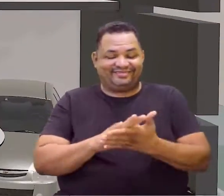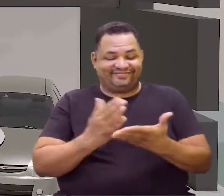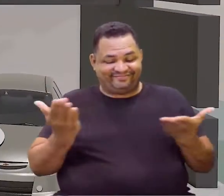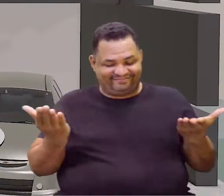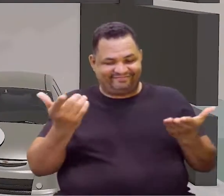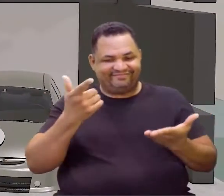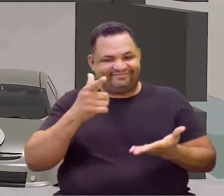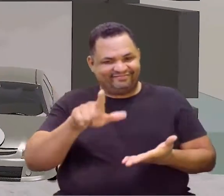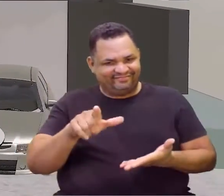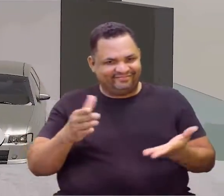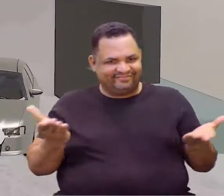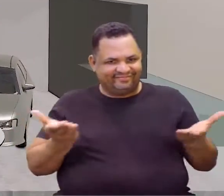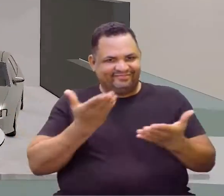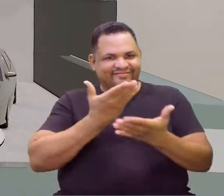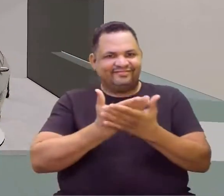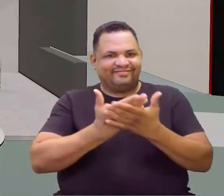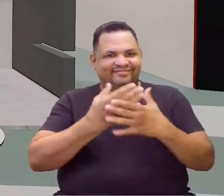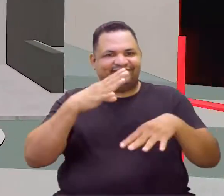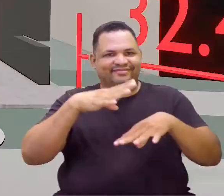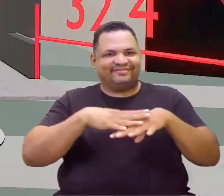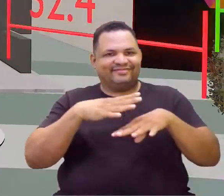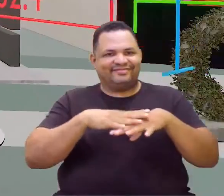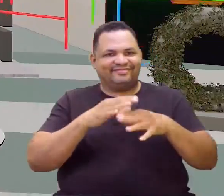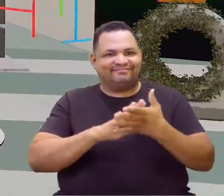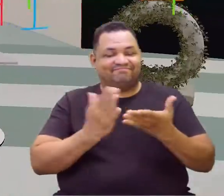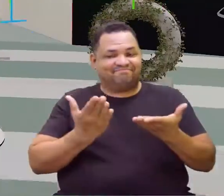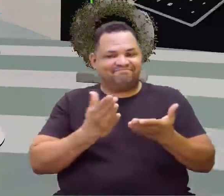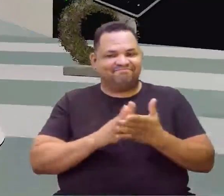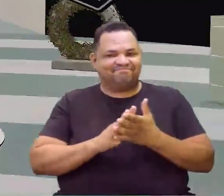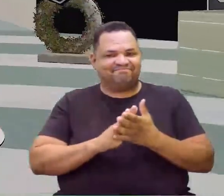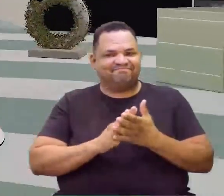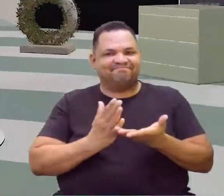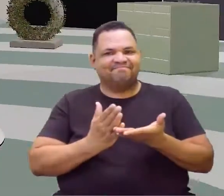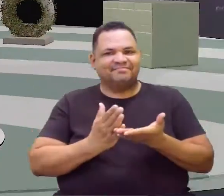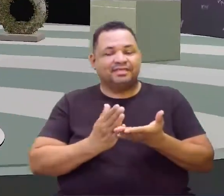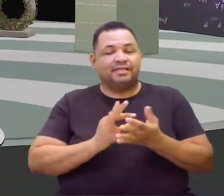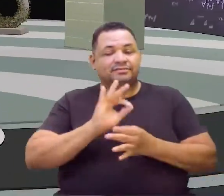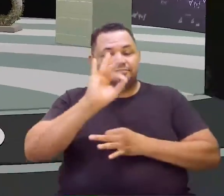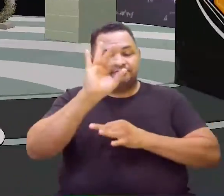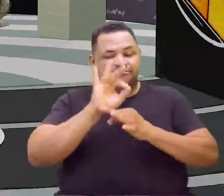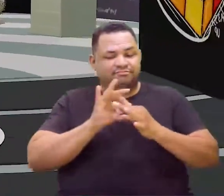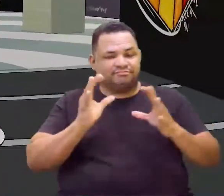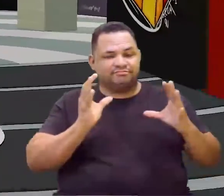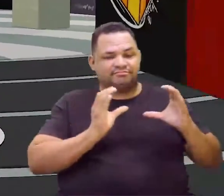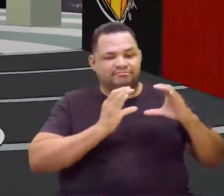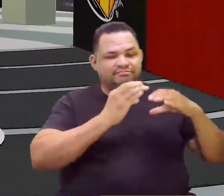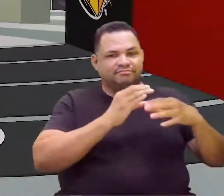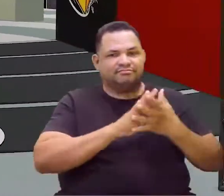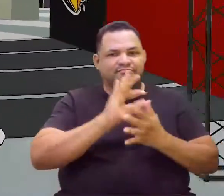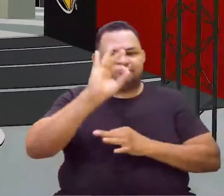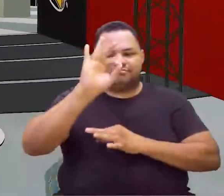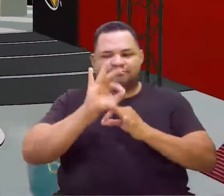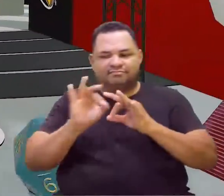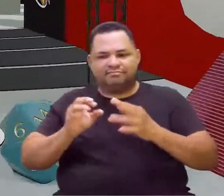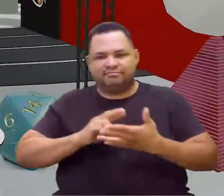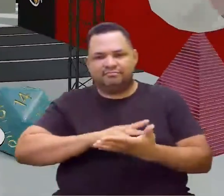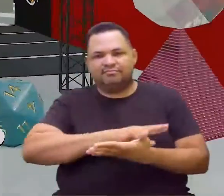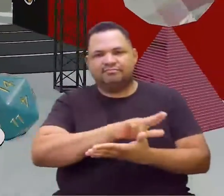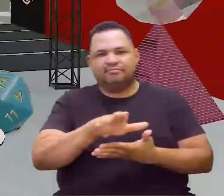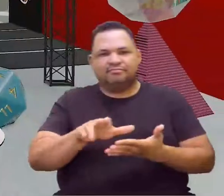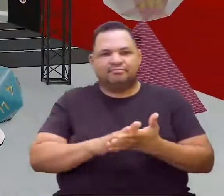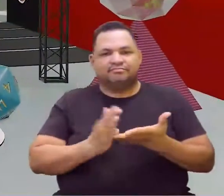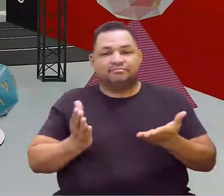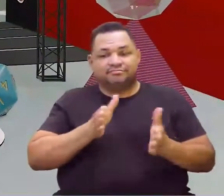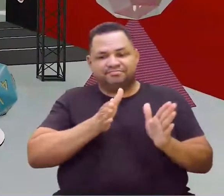aqui mais um pouquinho, aula de matemática. A gente está numa pegada geométrica agora. Isso, agora começamos aquela pegada da geometria. Na